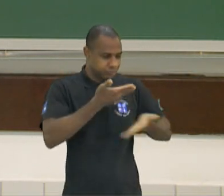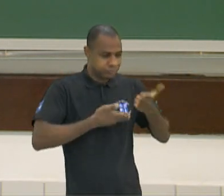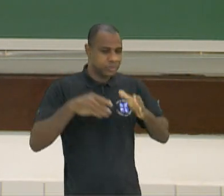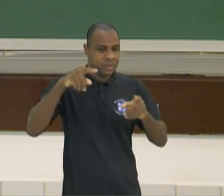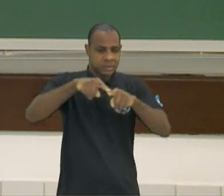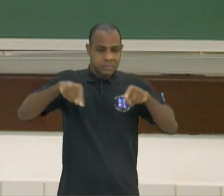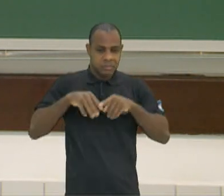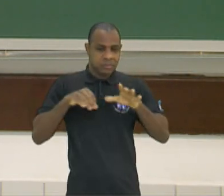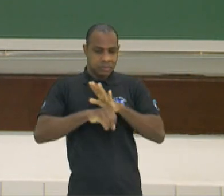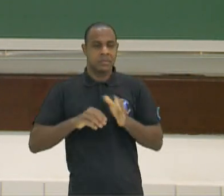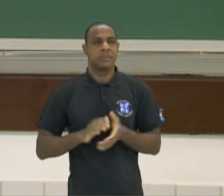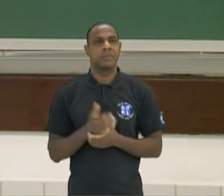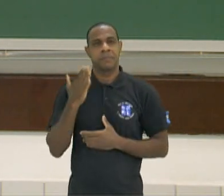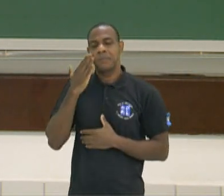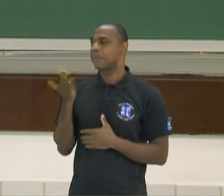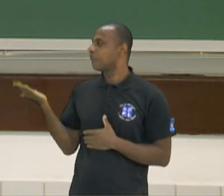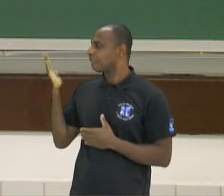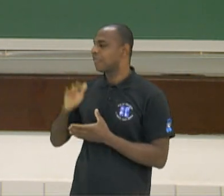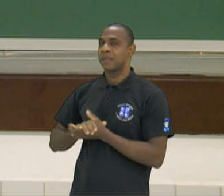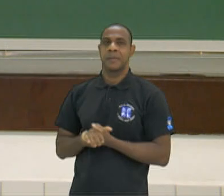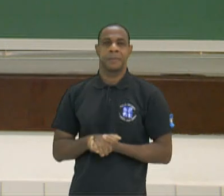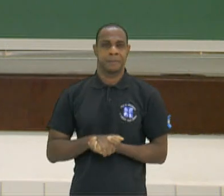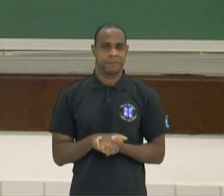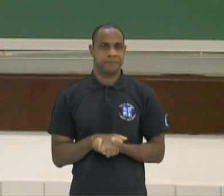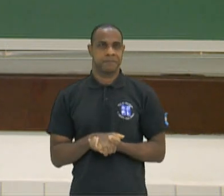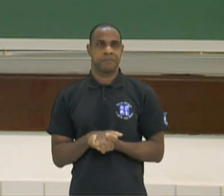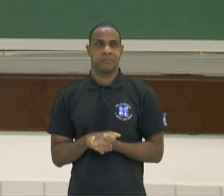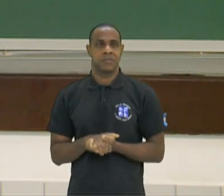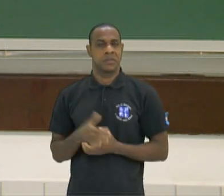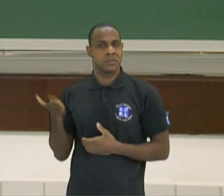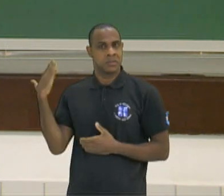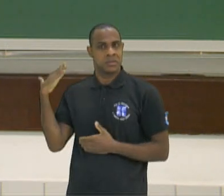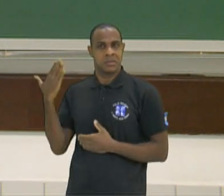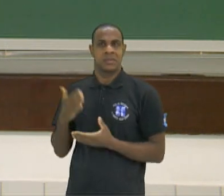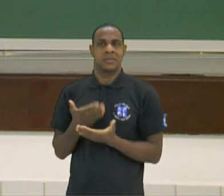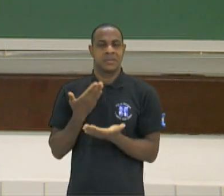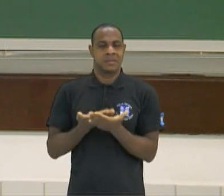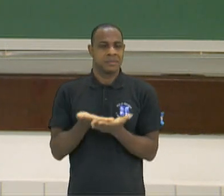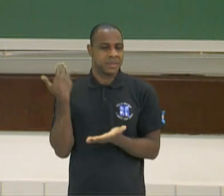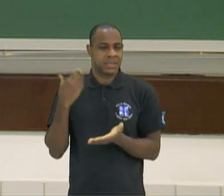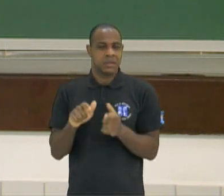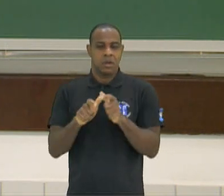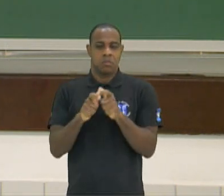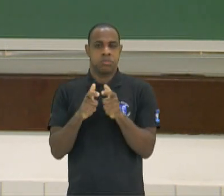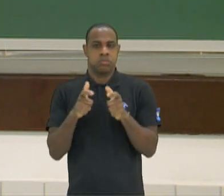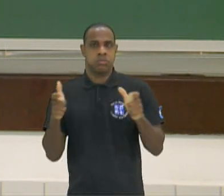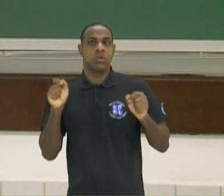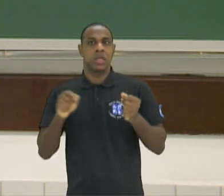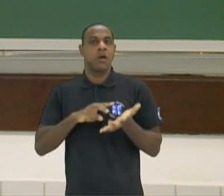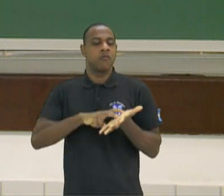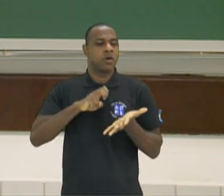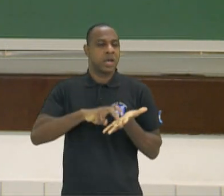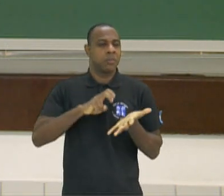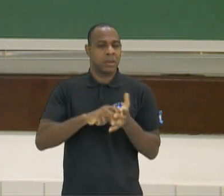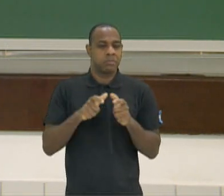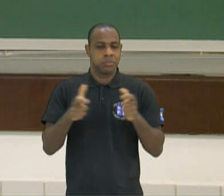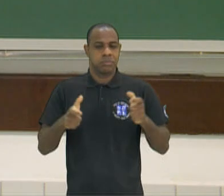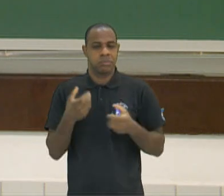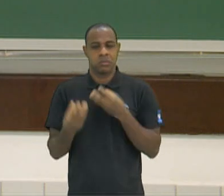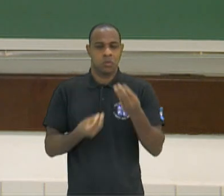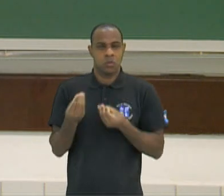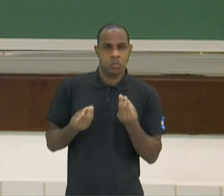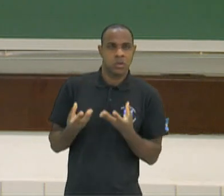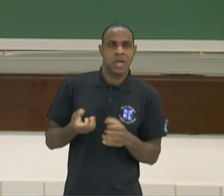passada, de título Passive and Active Video Games, nós ampliamos o nosso vocabulário sobre as atividades para a saúde,